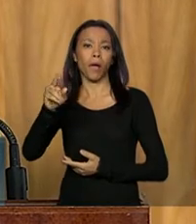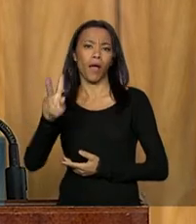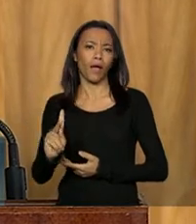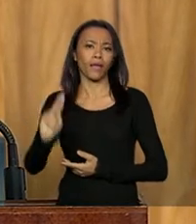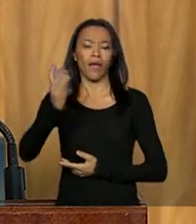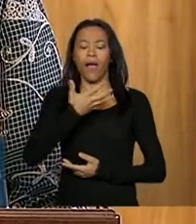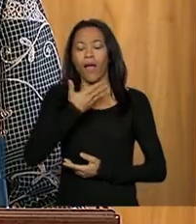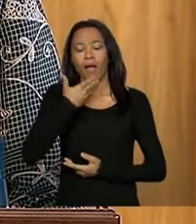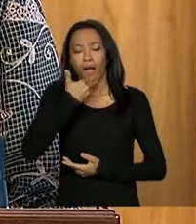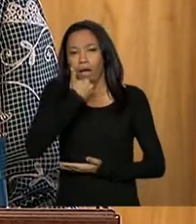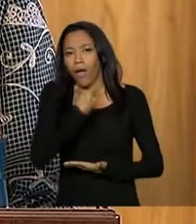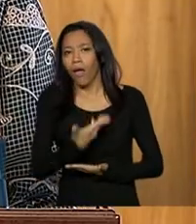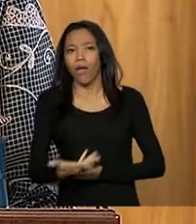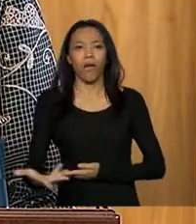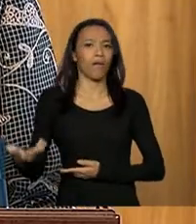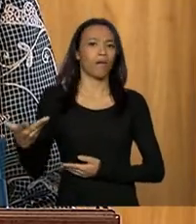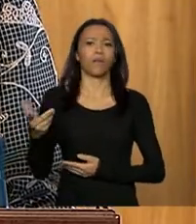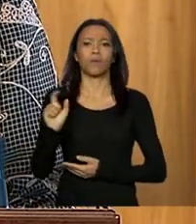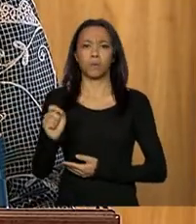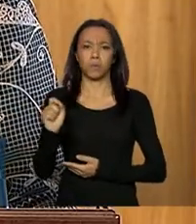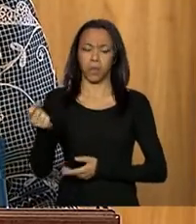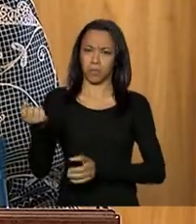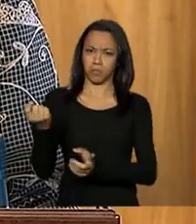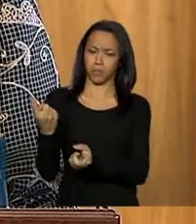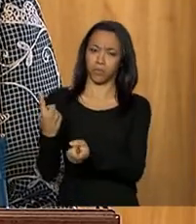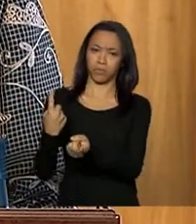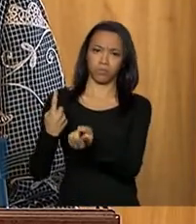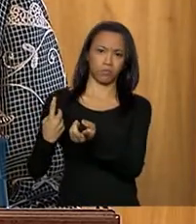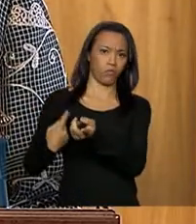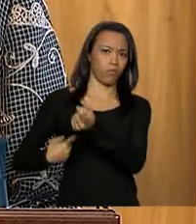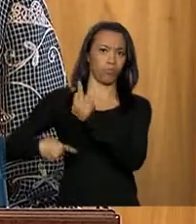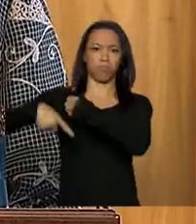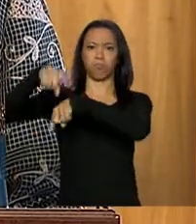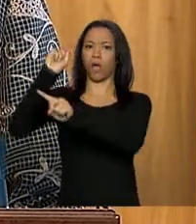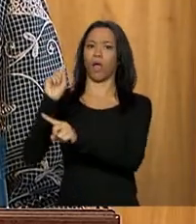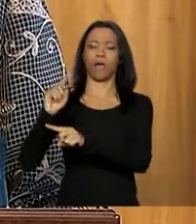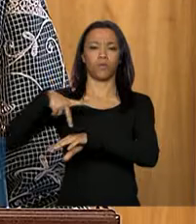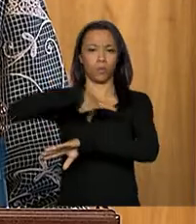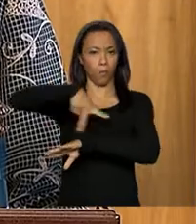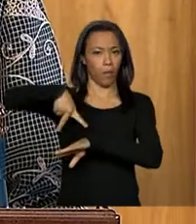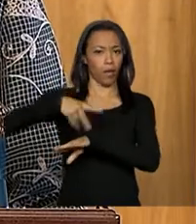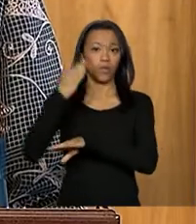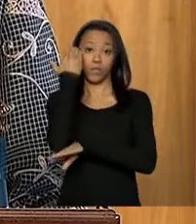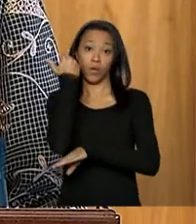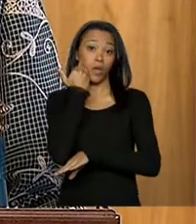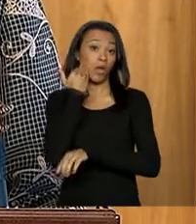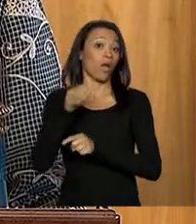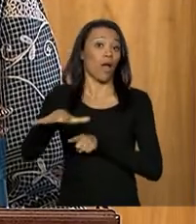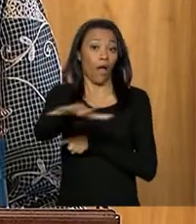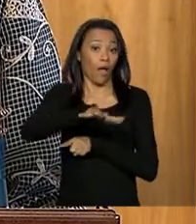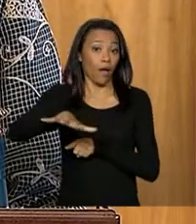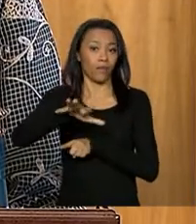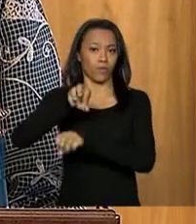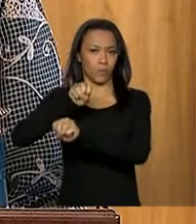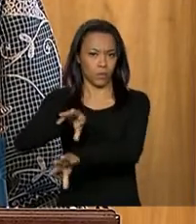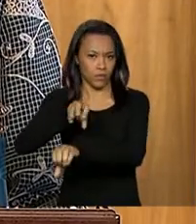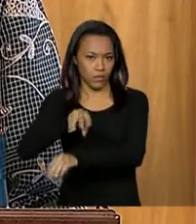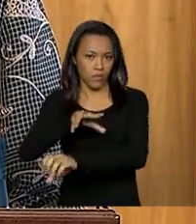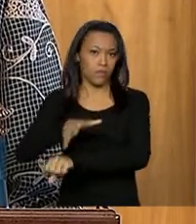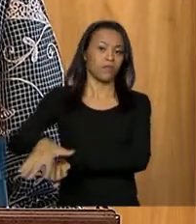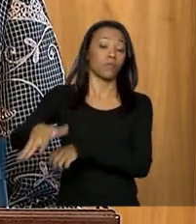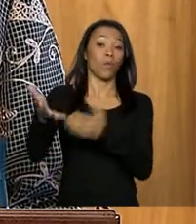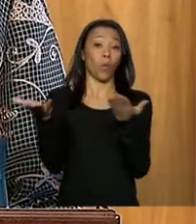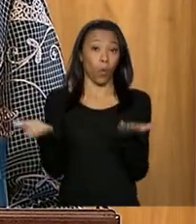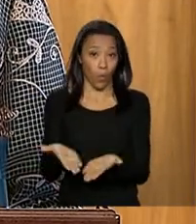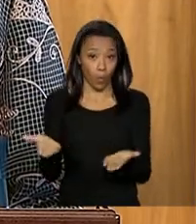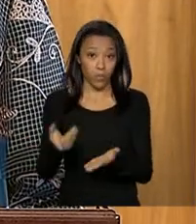pelos extraordinários avanços alcançados pela Coreia no campo da educação,